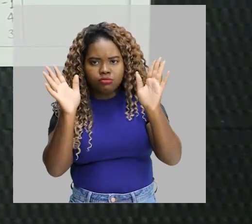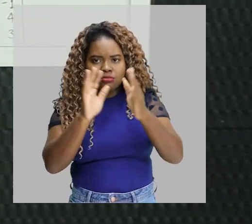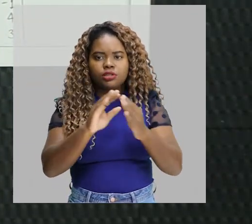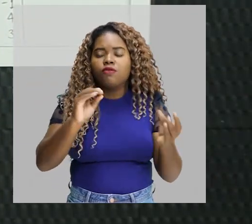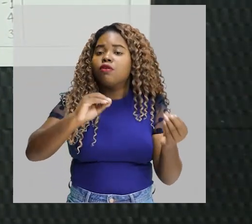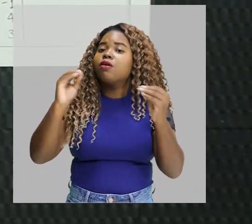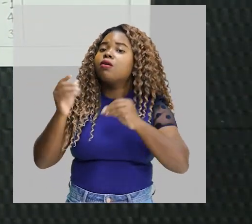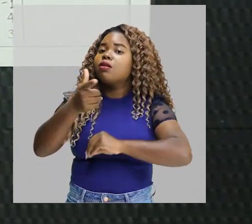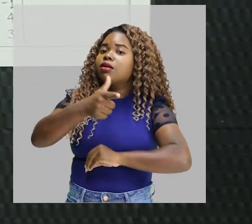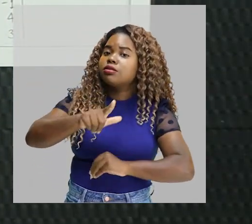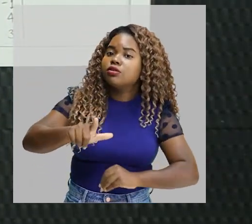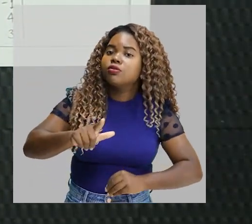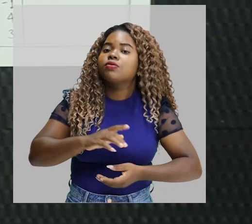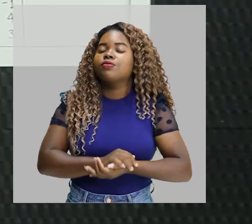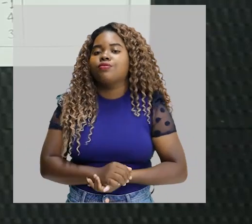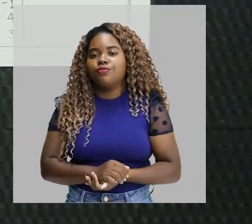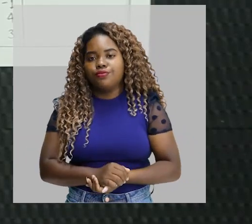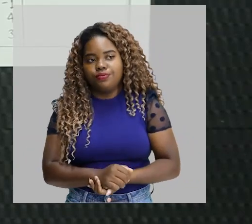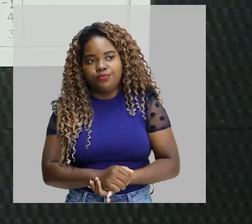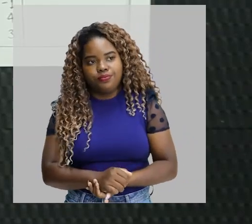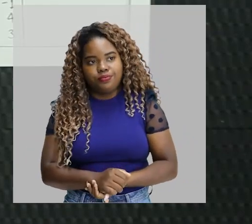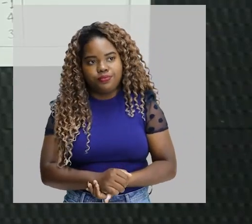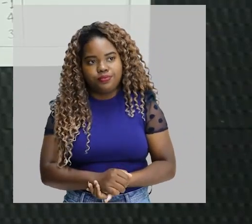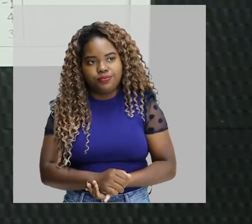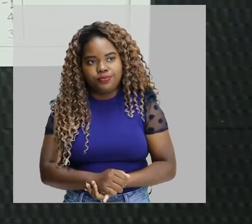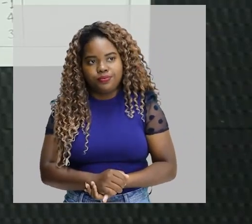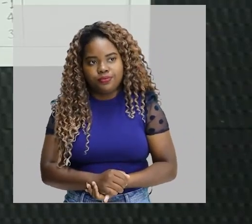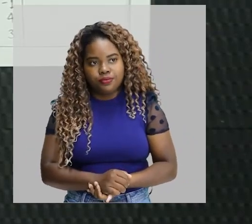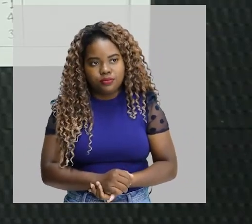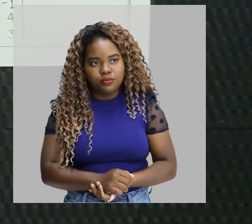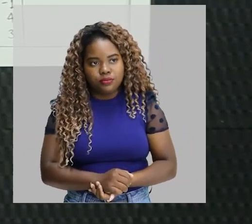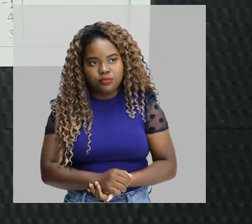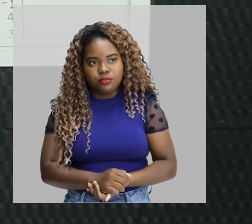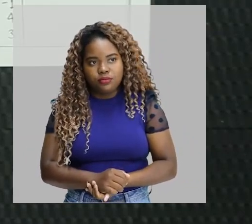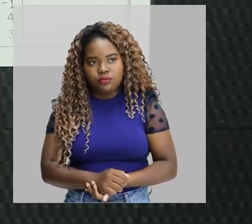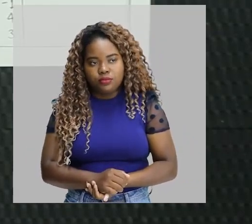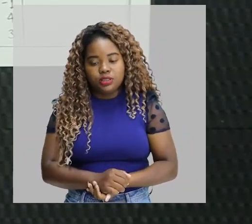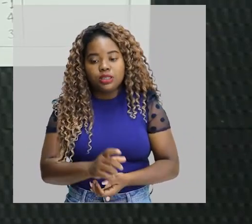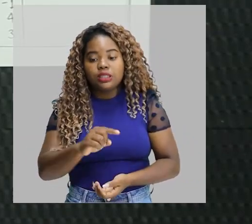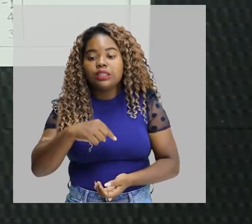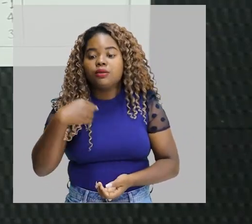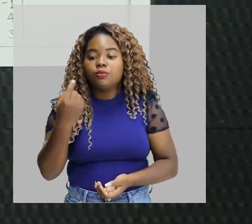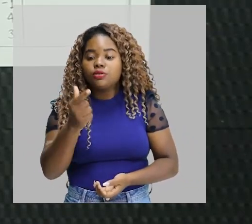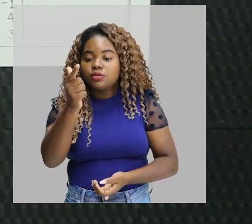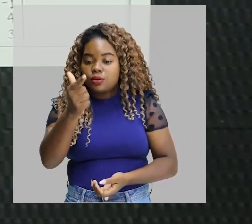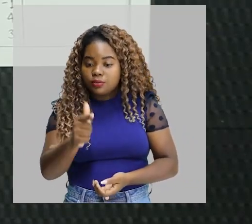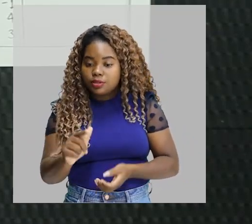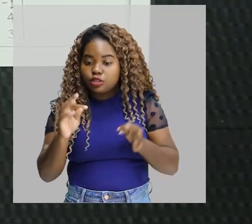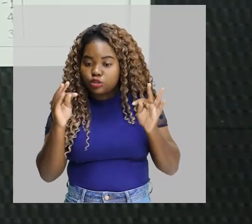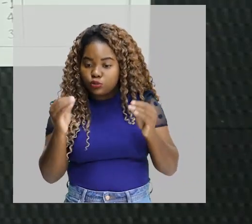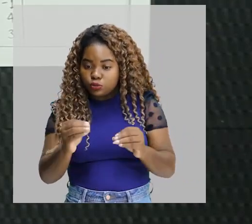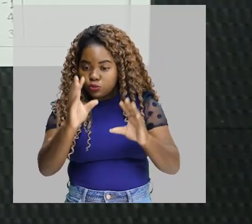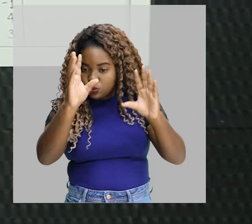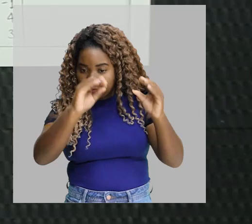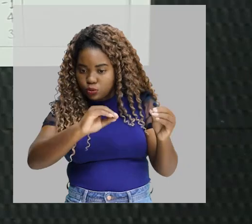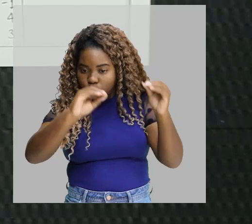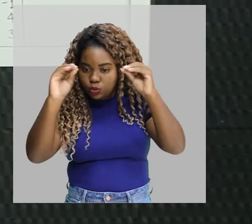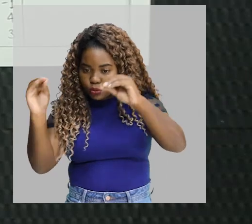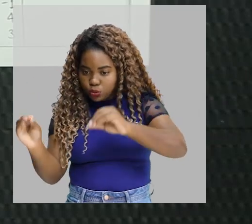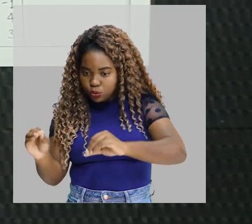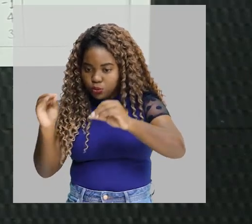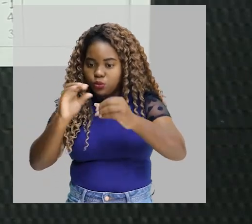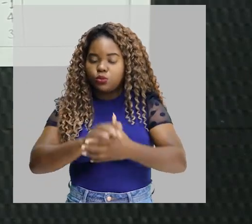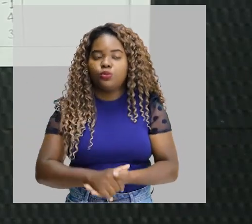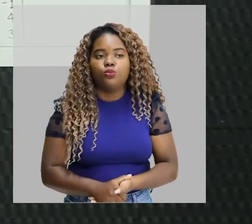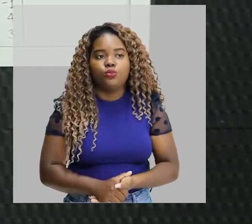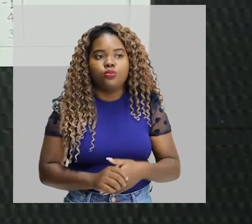a nossa Matriz do jeito que ela ficou né tá depois que eu repeti aqui a depois que eu